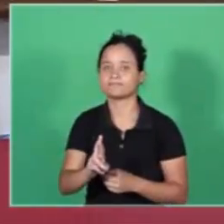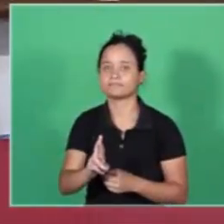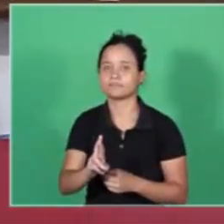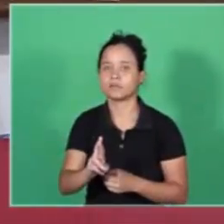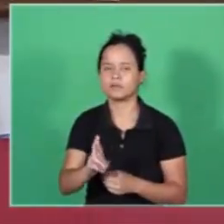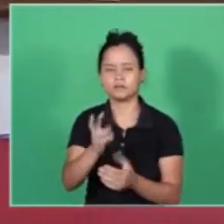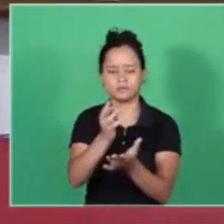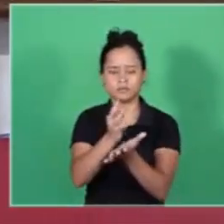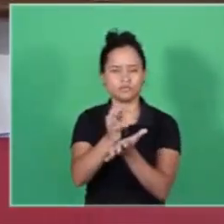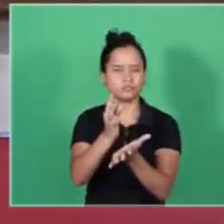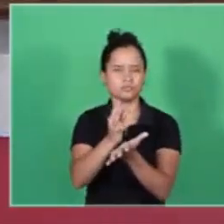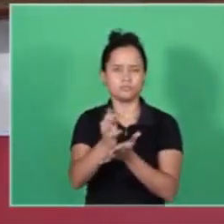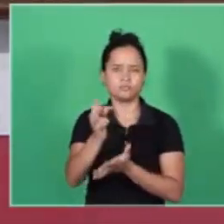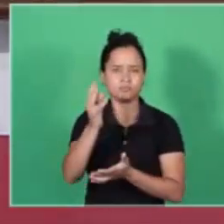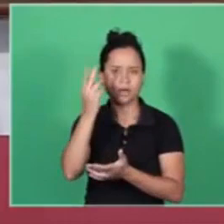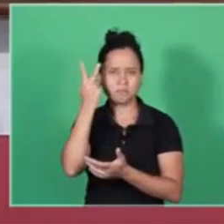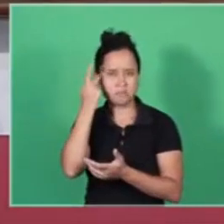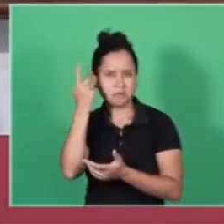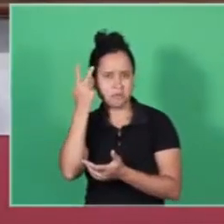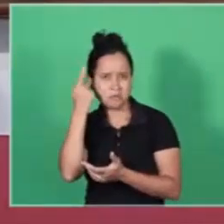Vejam os irmãos, em